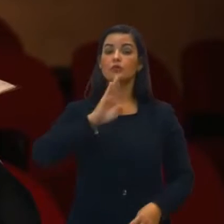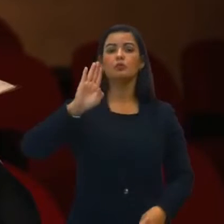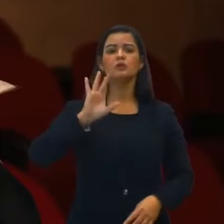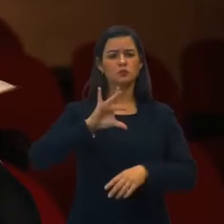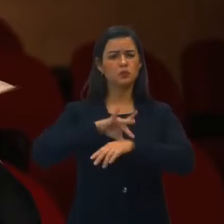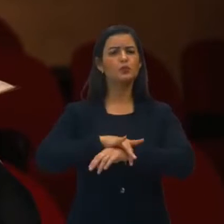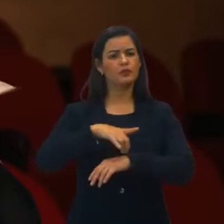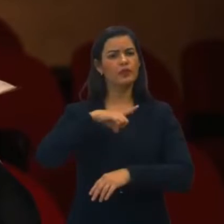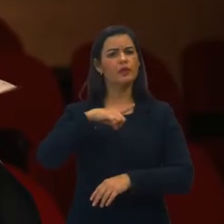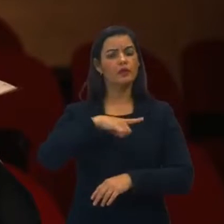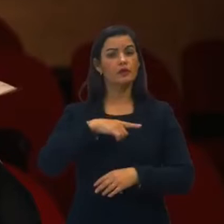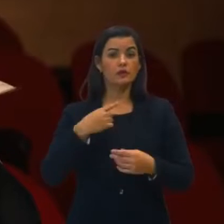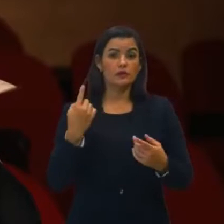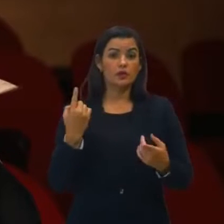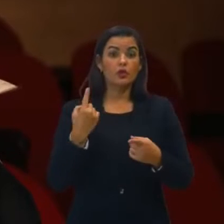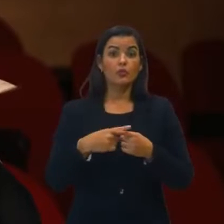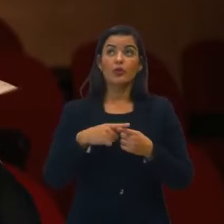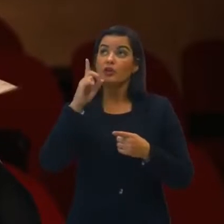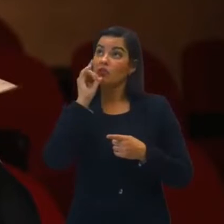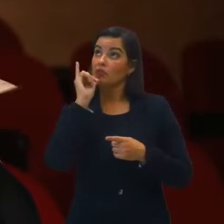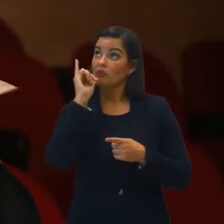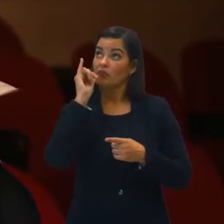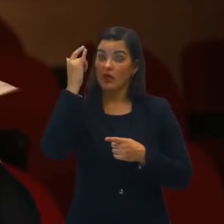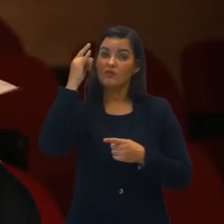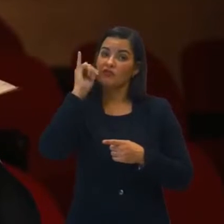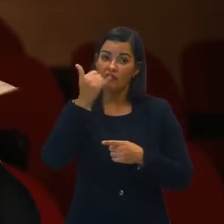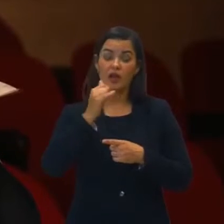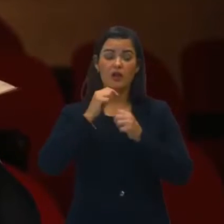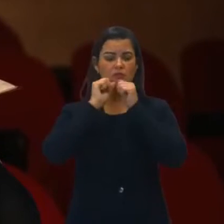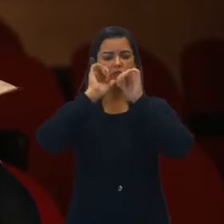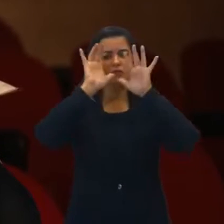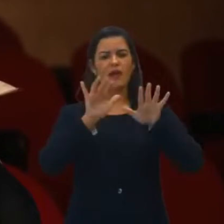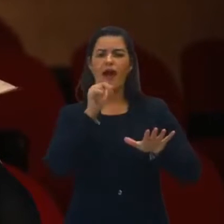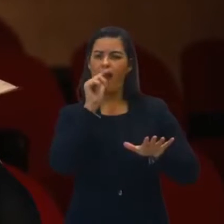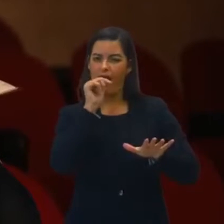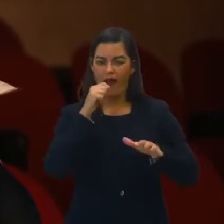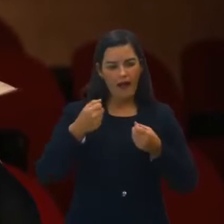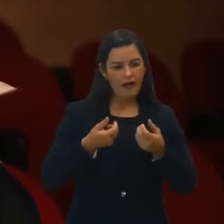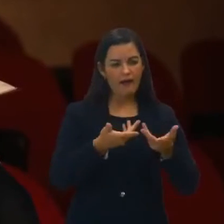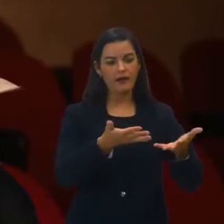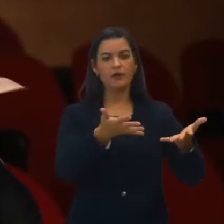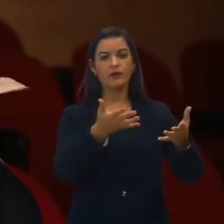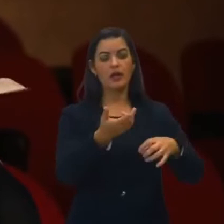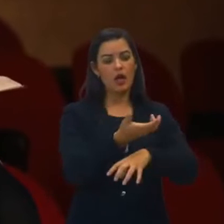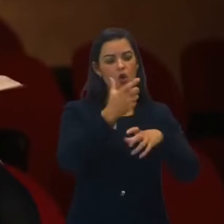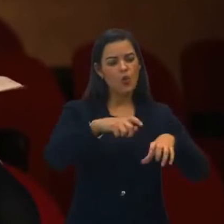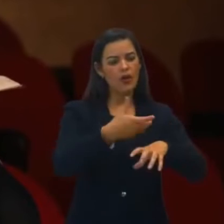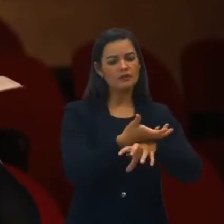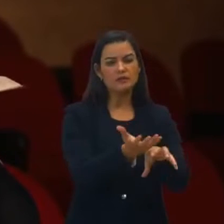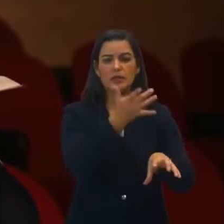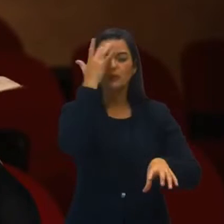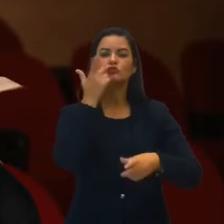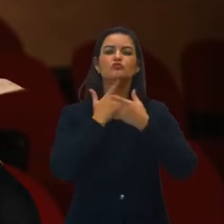segura, porque derramarei água sobre o sedento, torrente sobre a terra seca, derramarei meu espírito